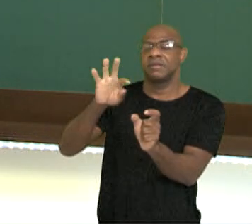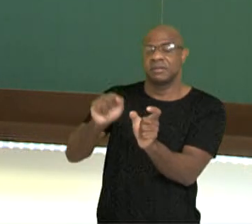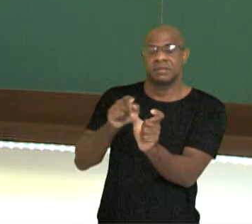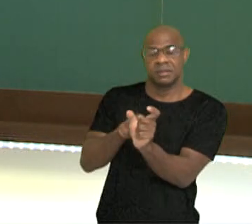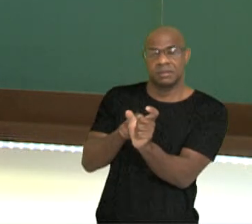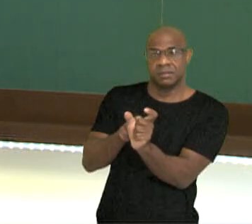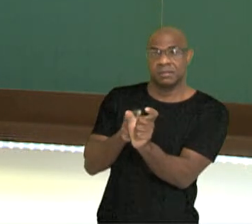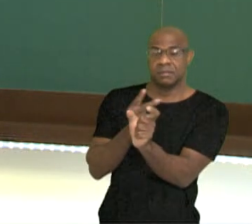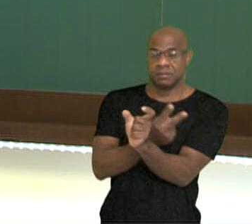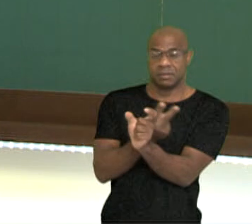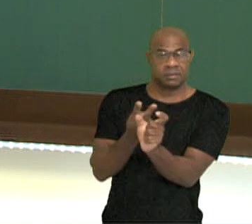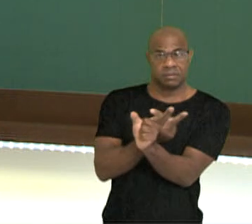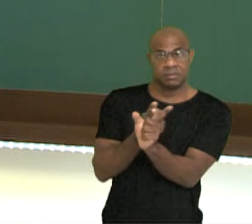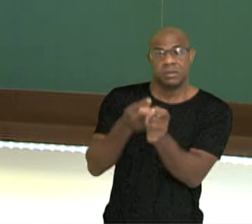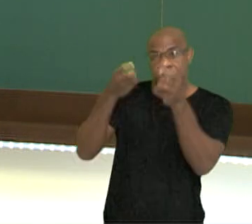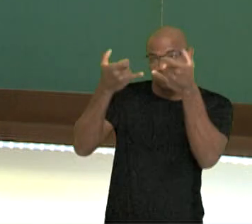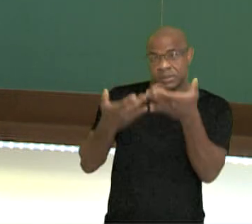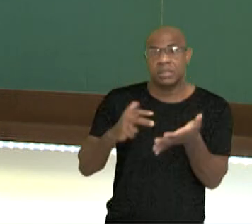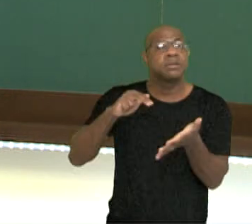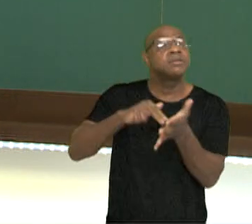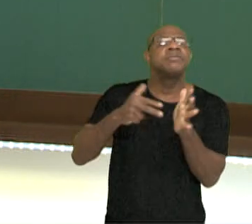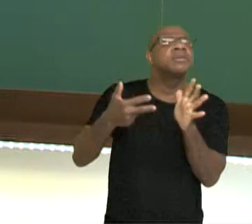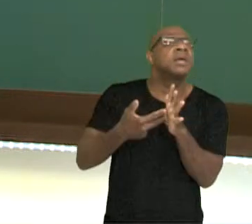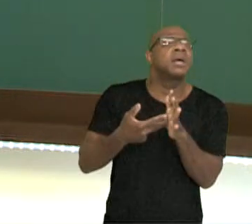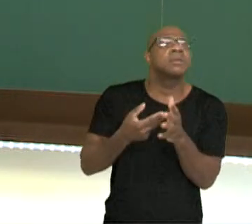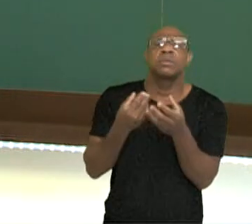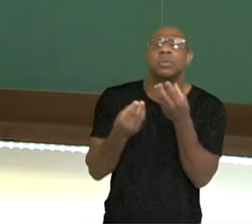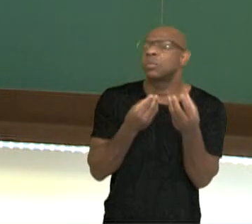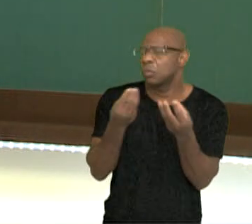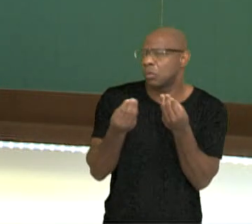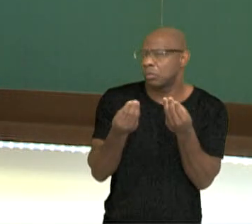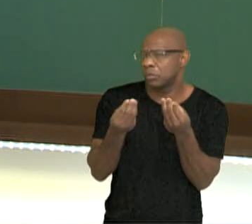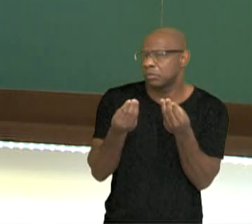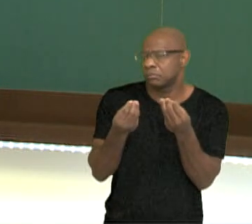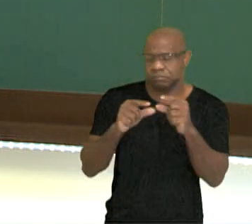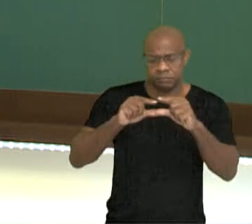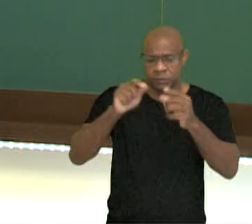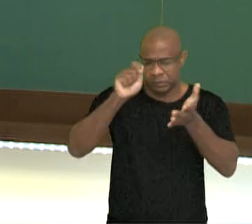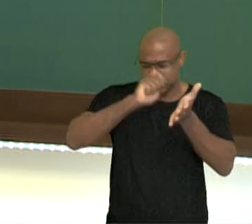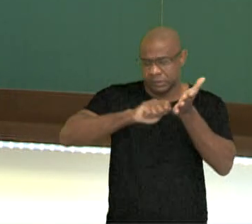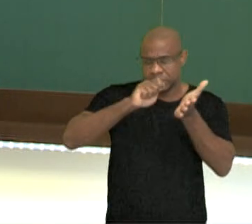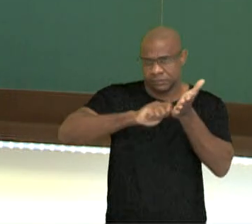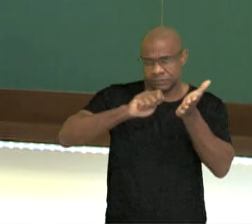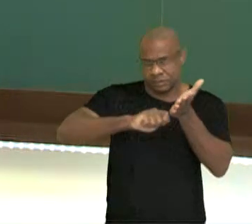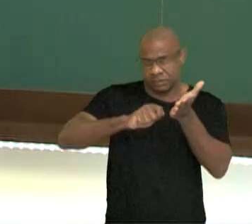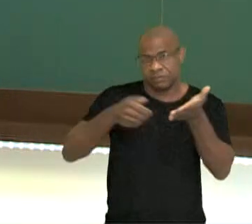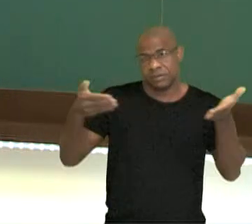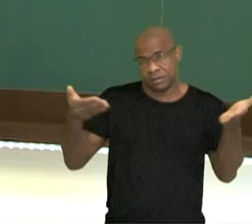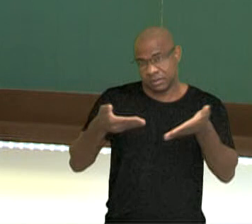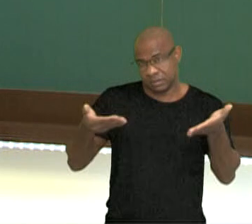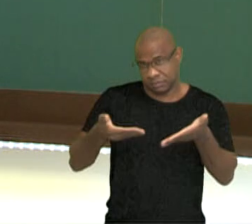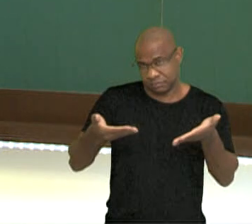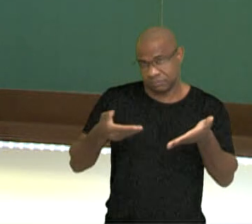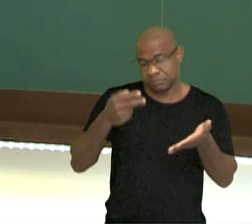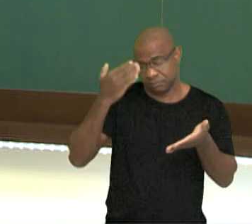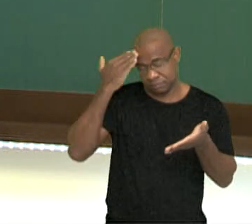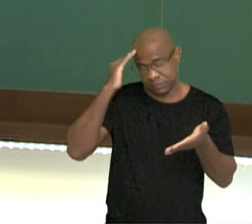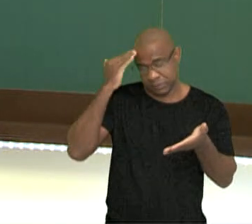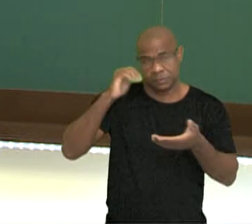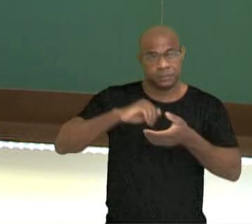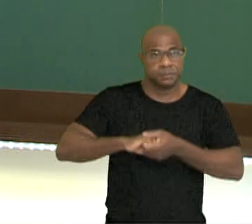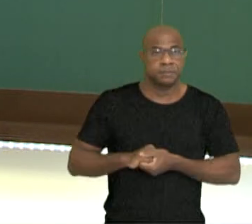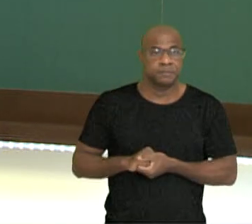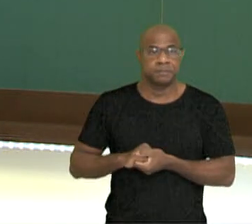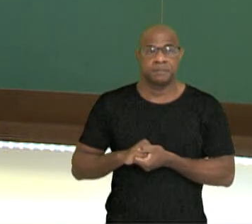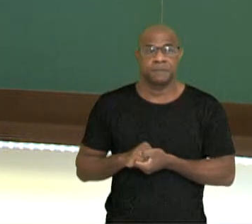desgastadas expressões que ajudavam a começar uma carta, como as primeiras escrevo-te estas mal traçadas linhas, ou com